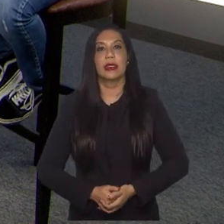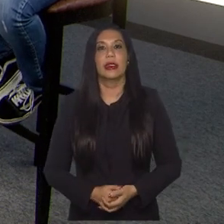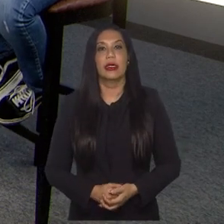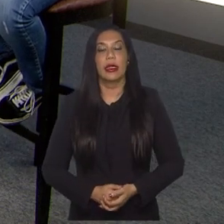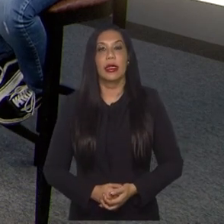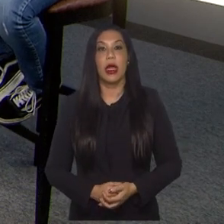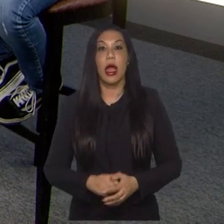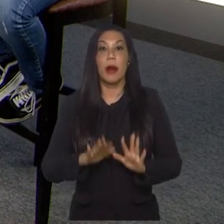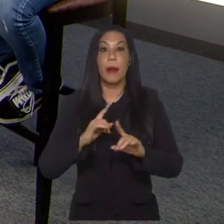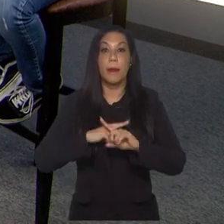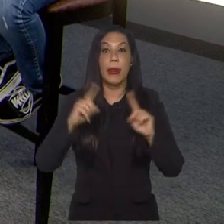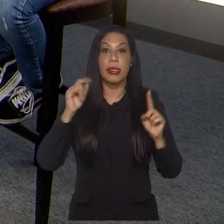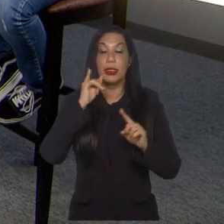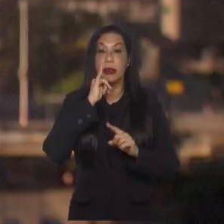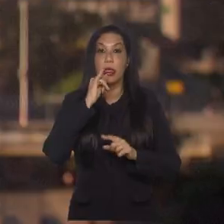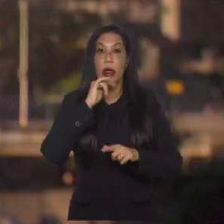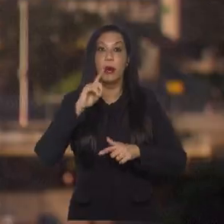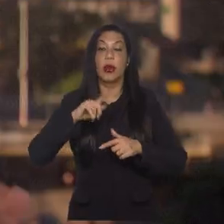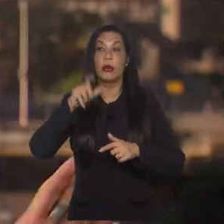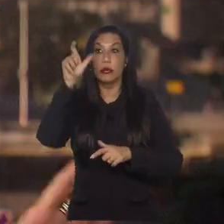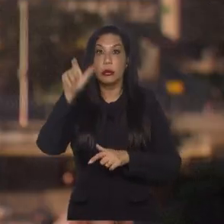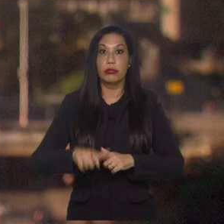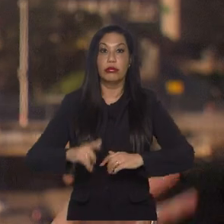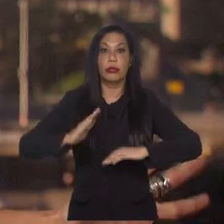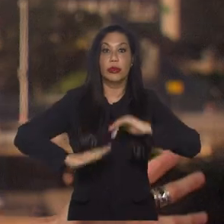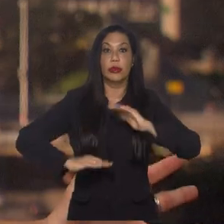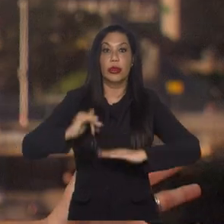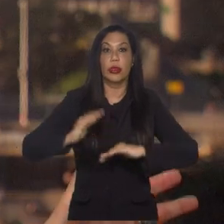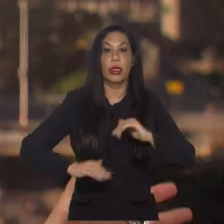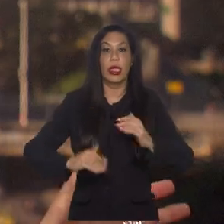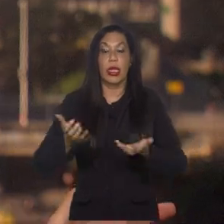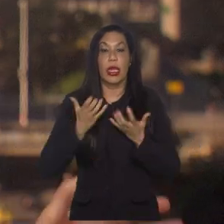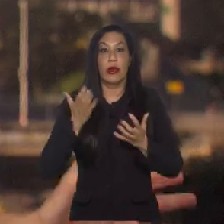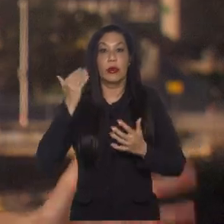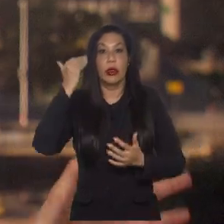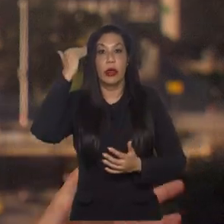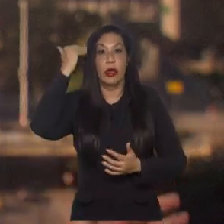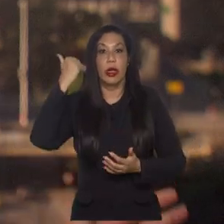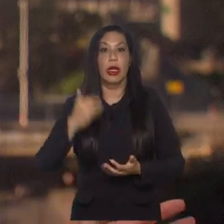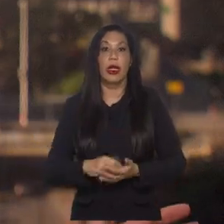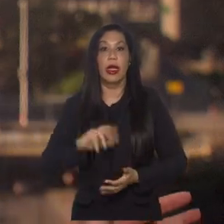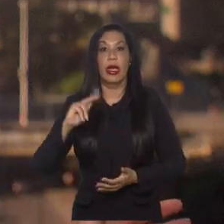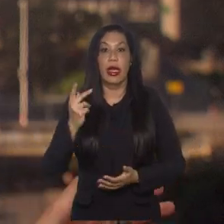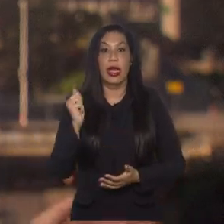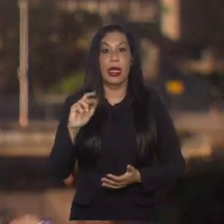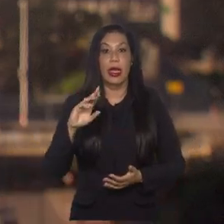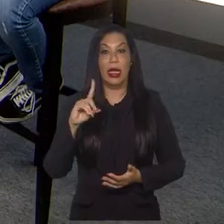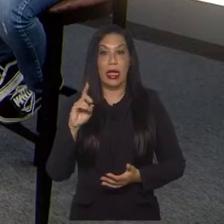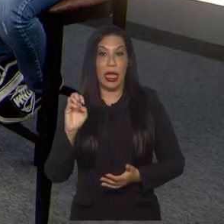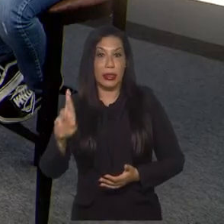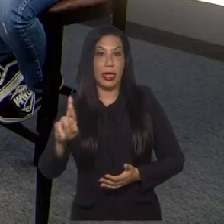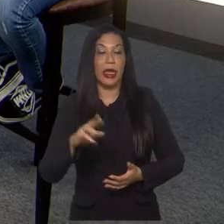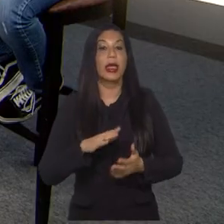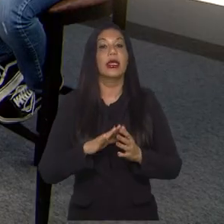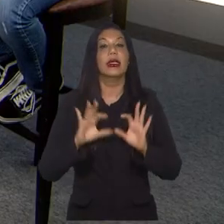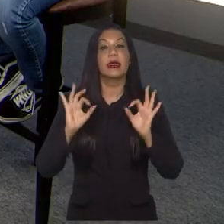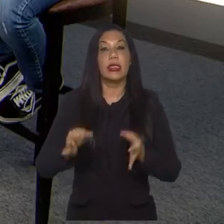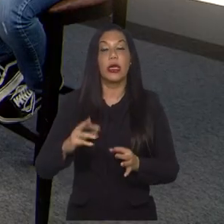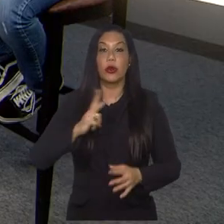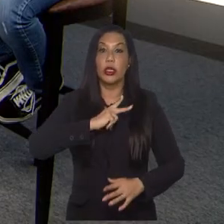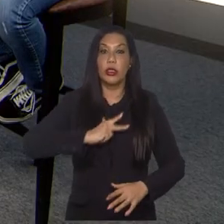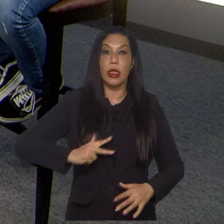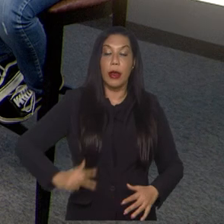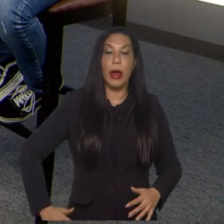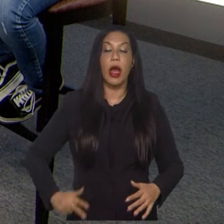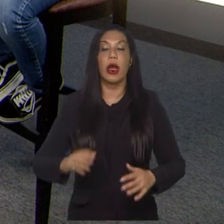Isabelle. Ela não só quer dar trabalho, mas quer se destacar, poxa. Com razão. Tô aí, tem tempo, galera. Com razão. A Dinamarca faz uma